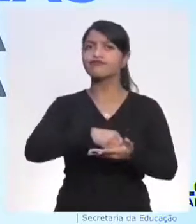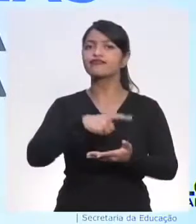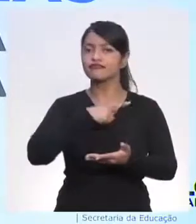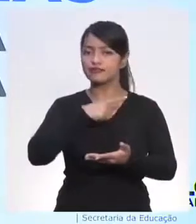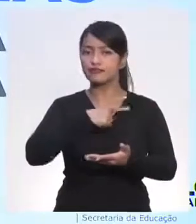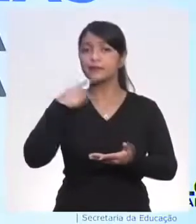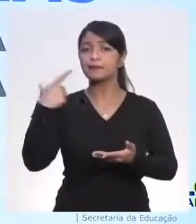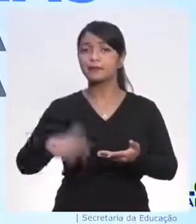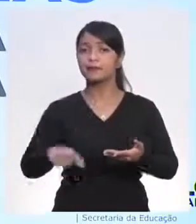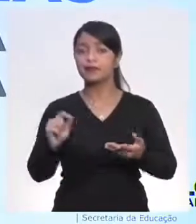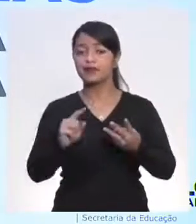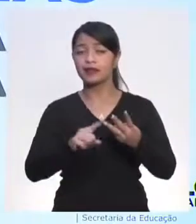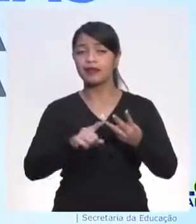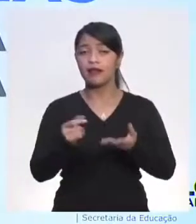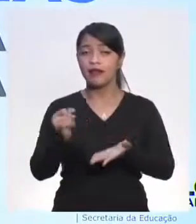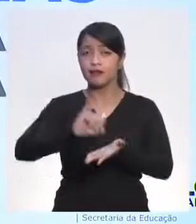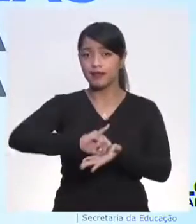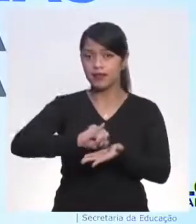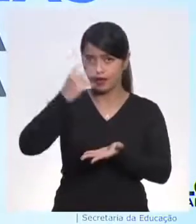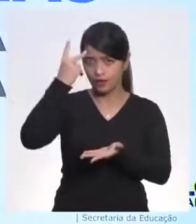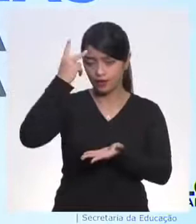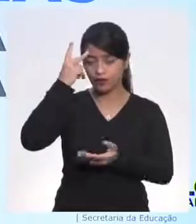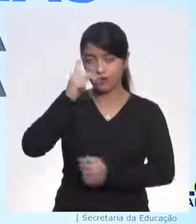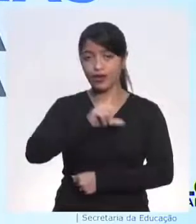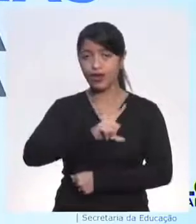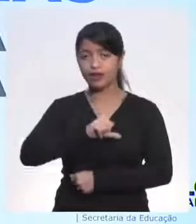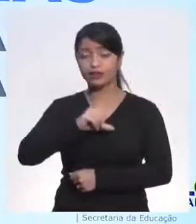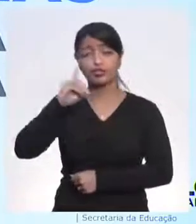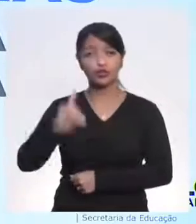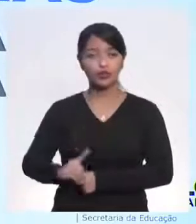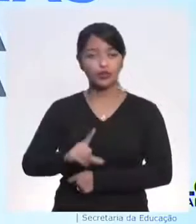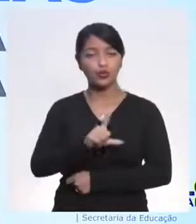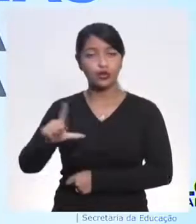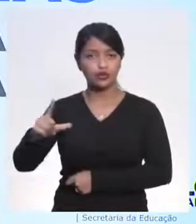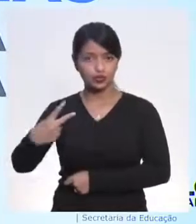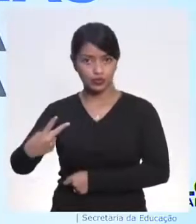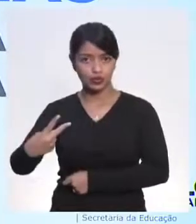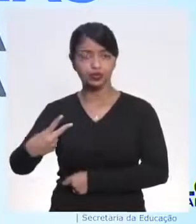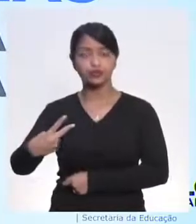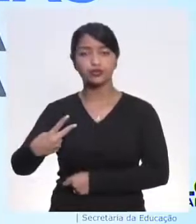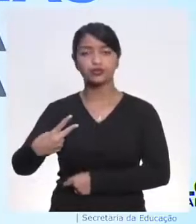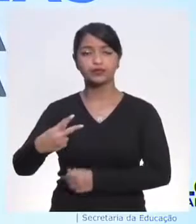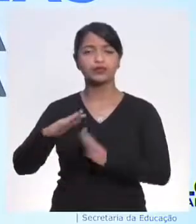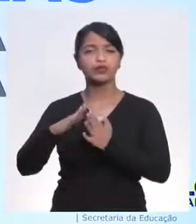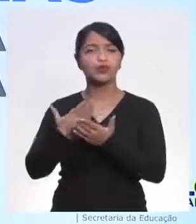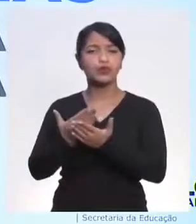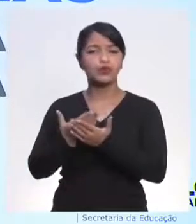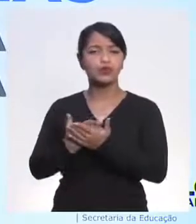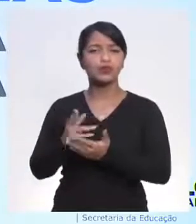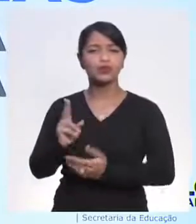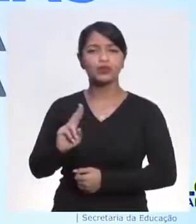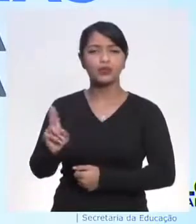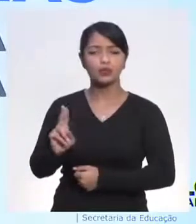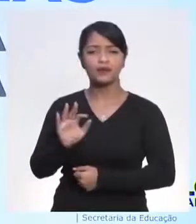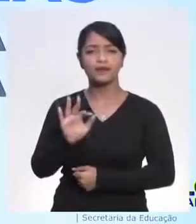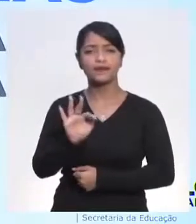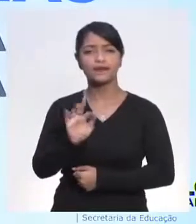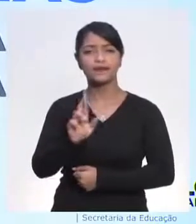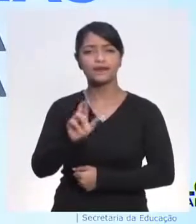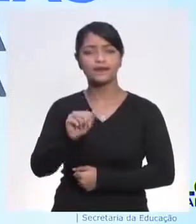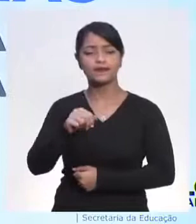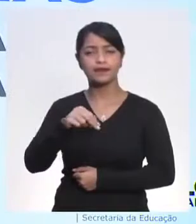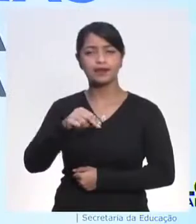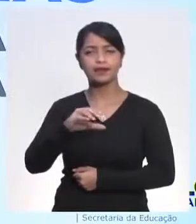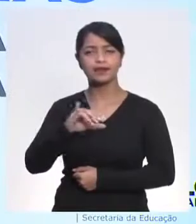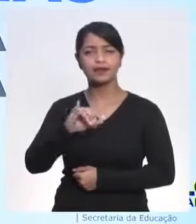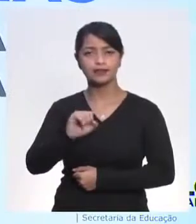Temos aqui também da capital, na Leste 2, temos da Escola Estadual Francisco